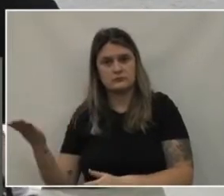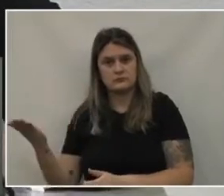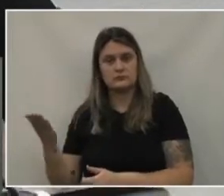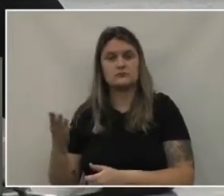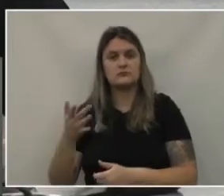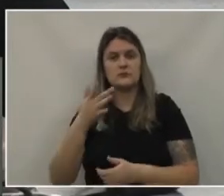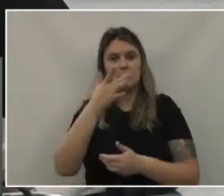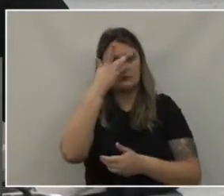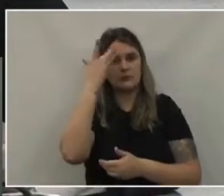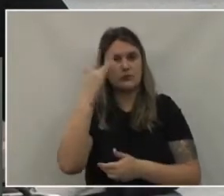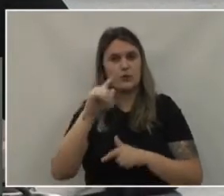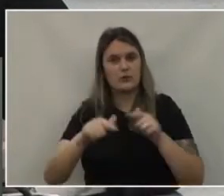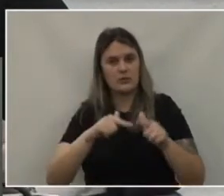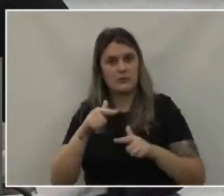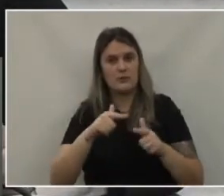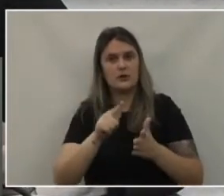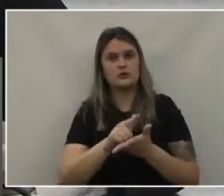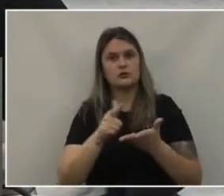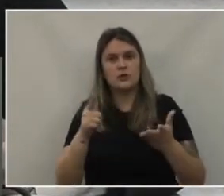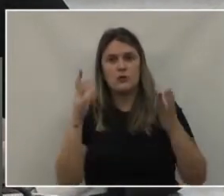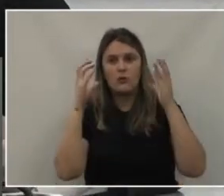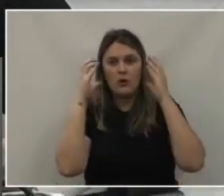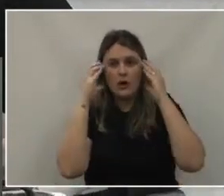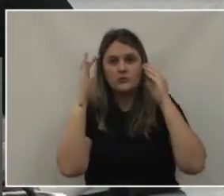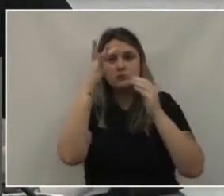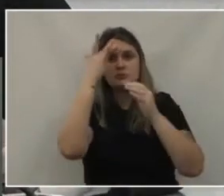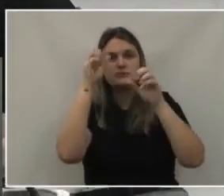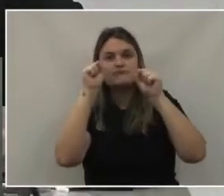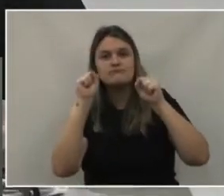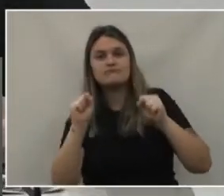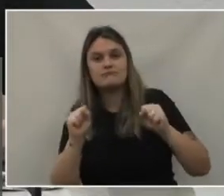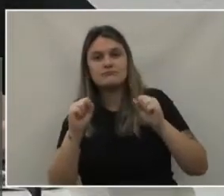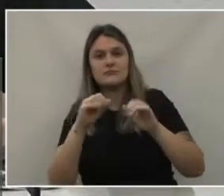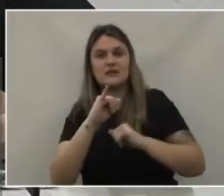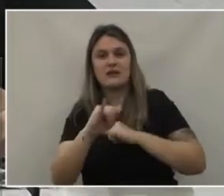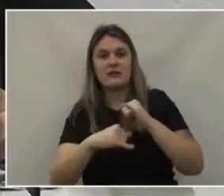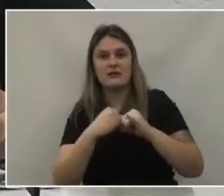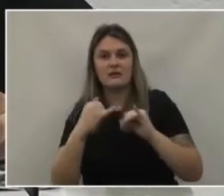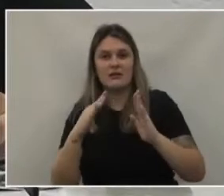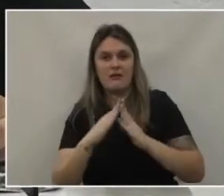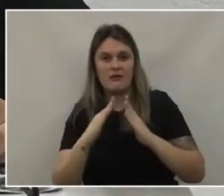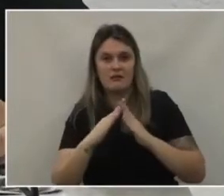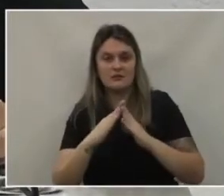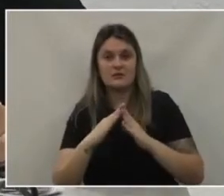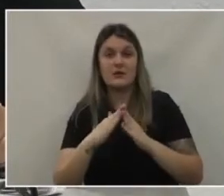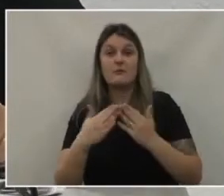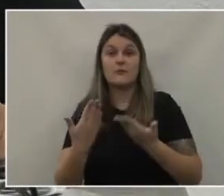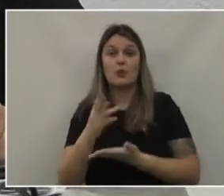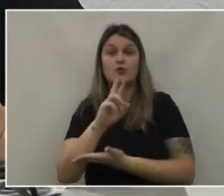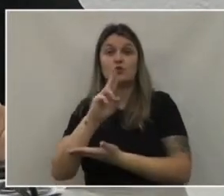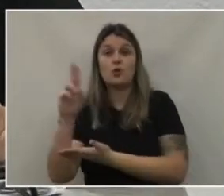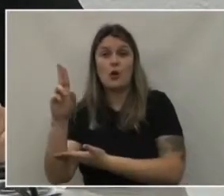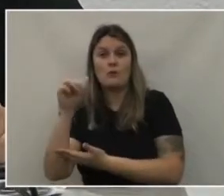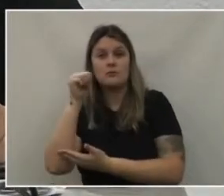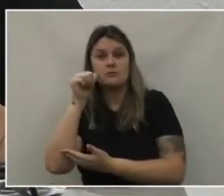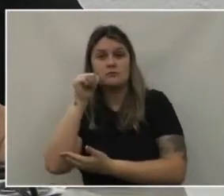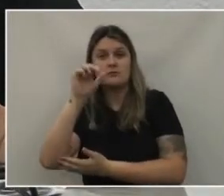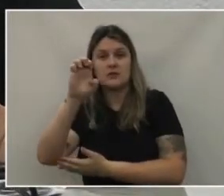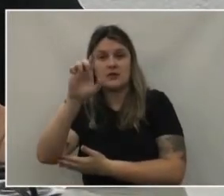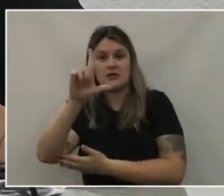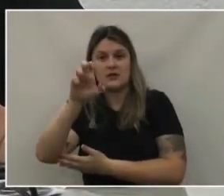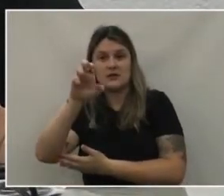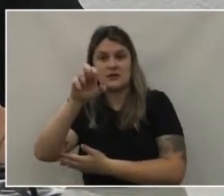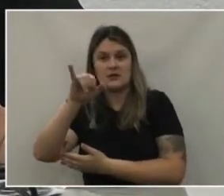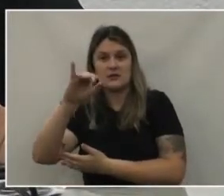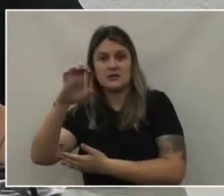a imprensa falada e escrita, os internautas que nos acompanham, e, em nome da Helenice,